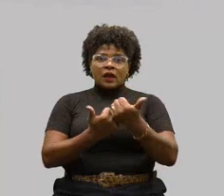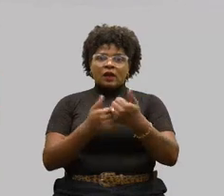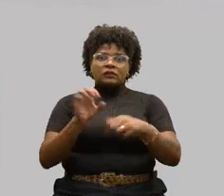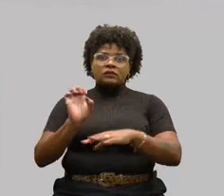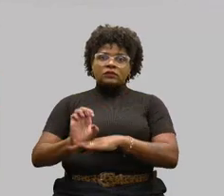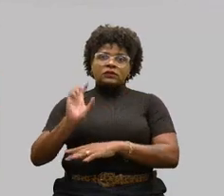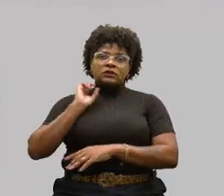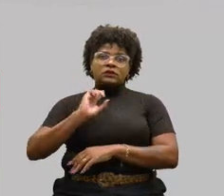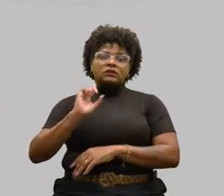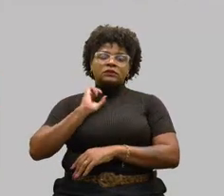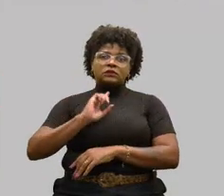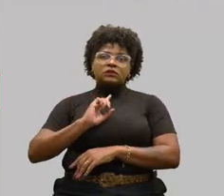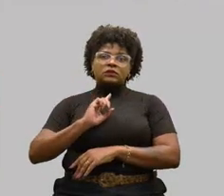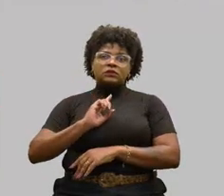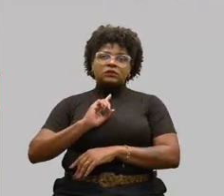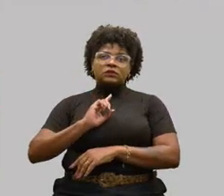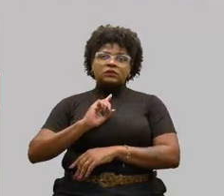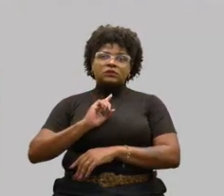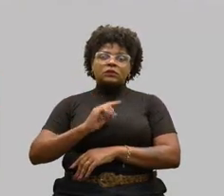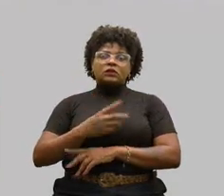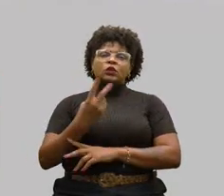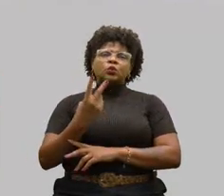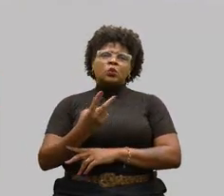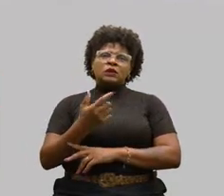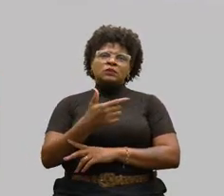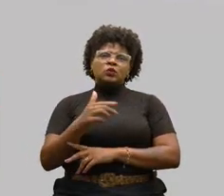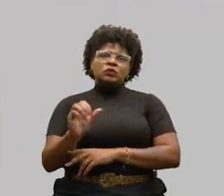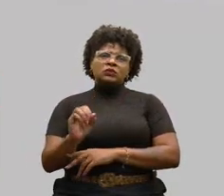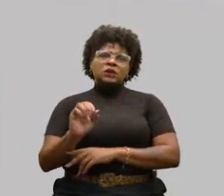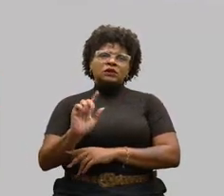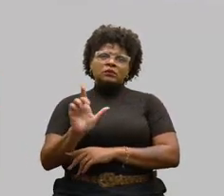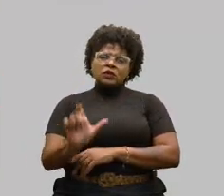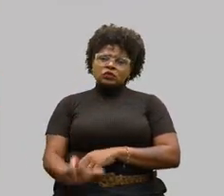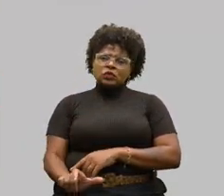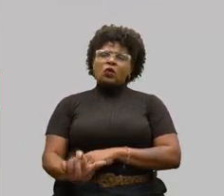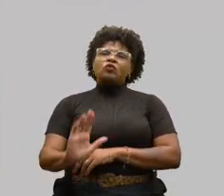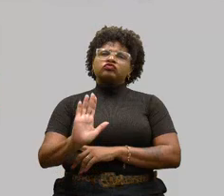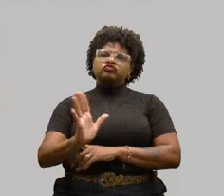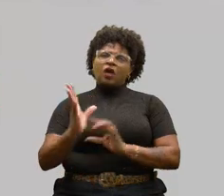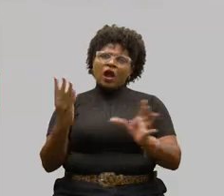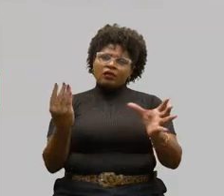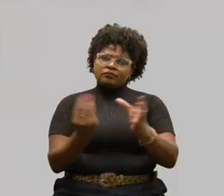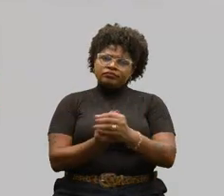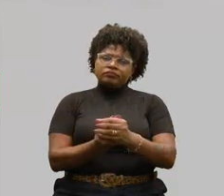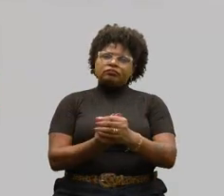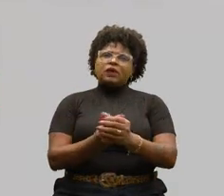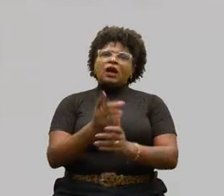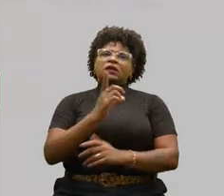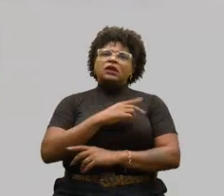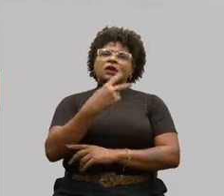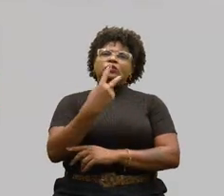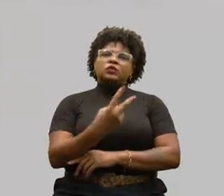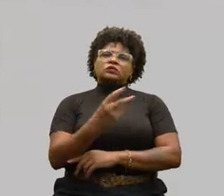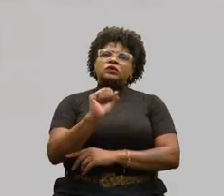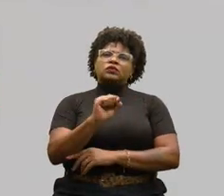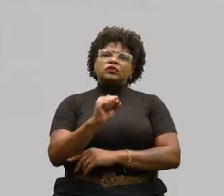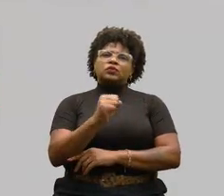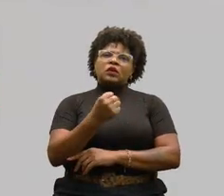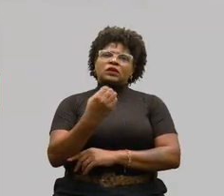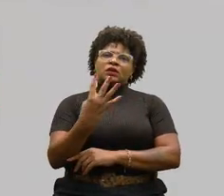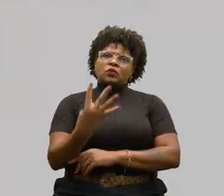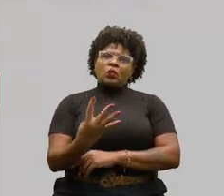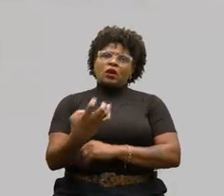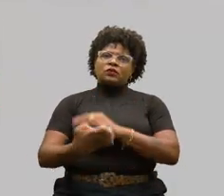nessas duas 1200 pessoas inseridas nós temos 1084 empresas parceiras